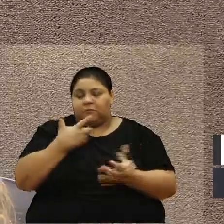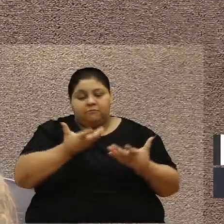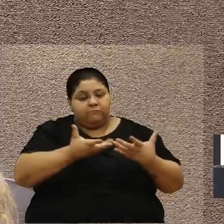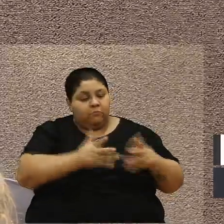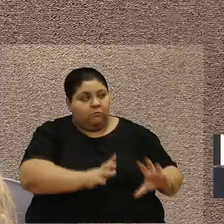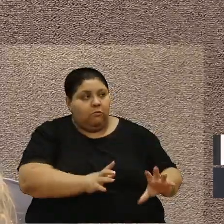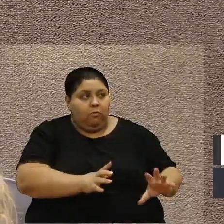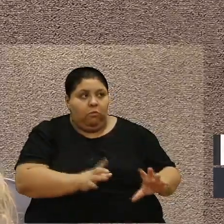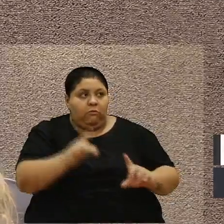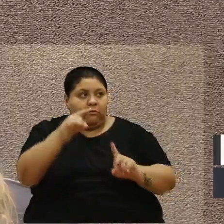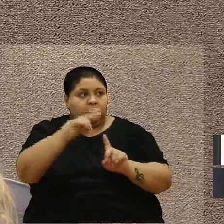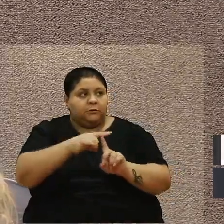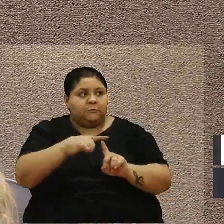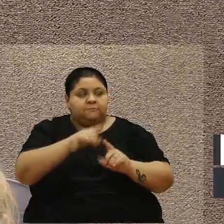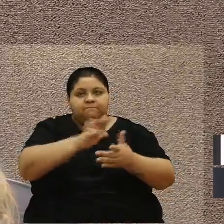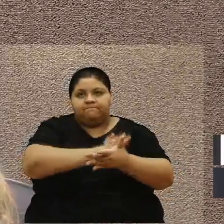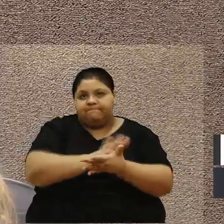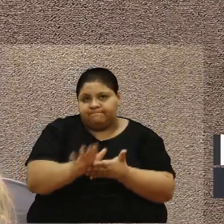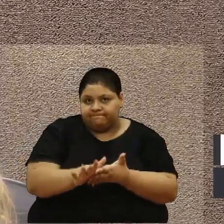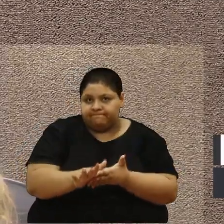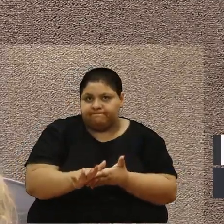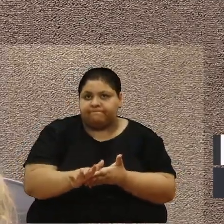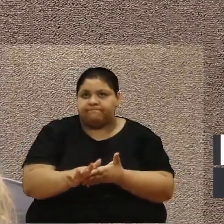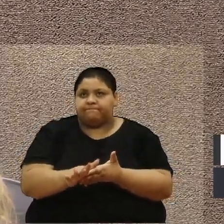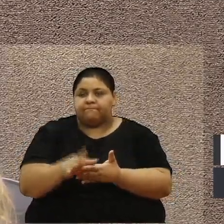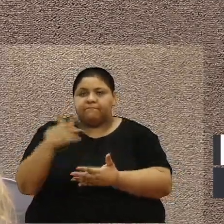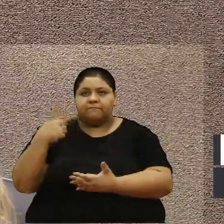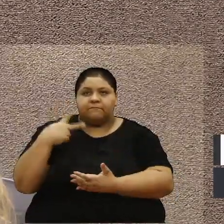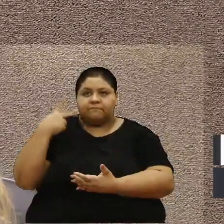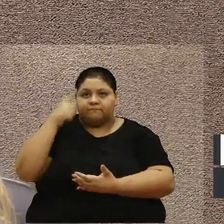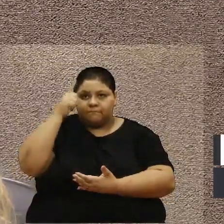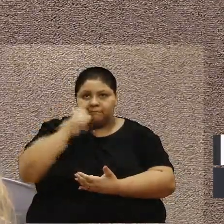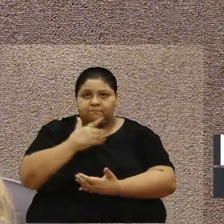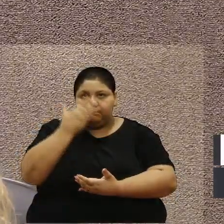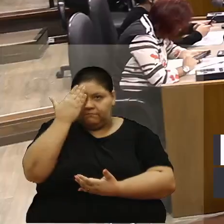contra esse tipo de discriminação, como o vereador Lucas colocou. Obrigado. Obrigado, vereador.